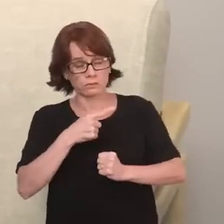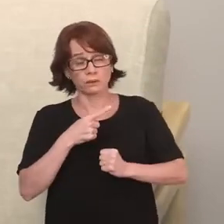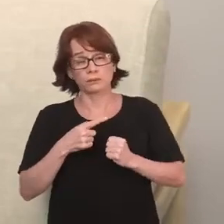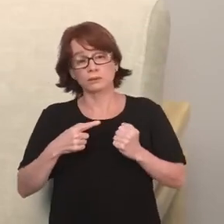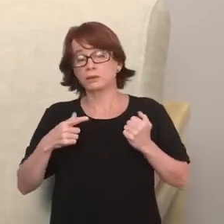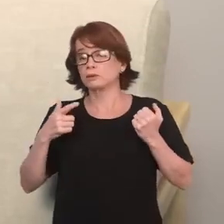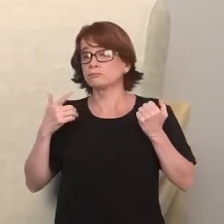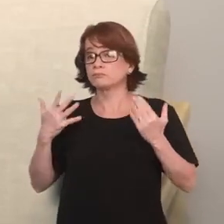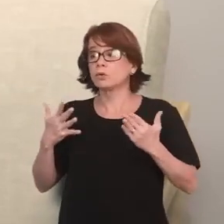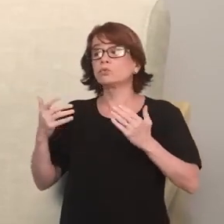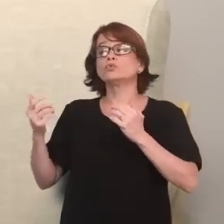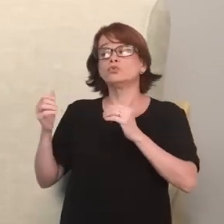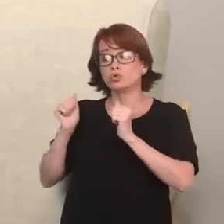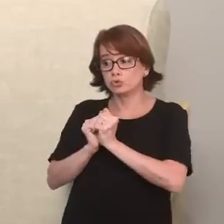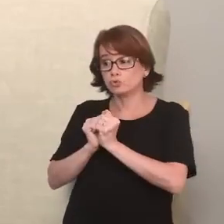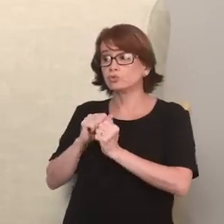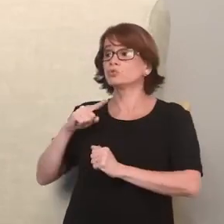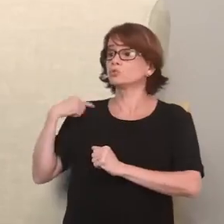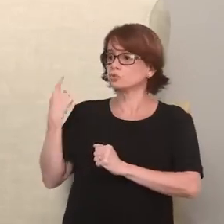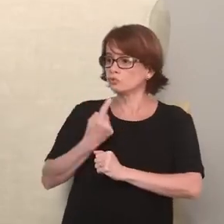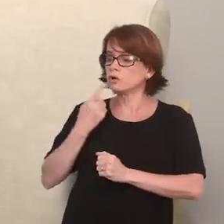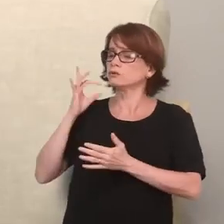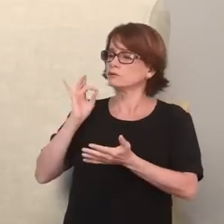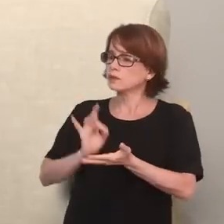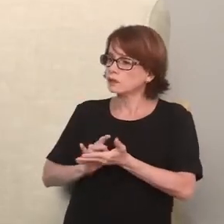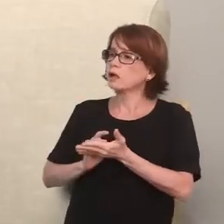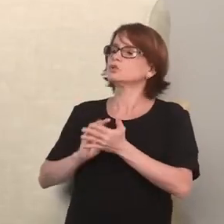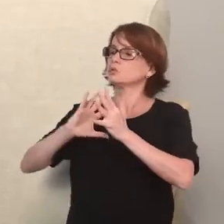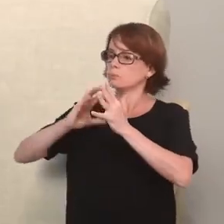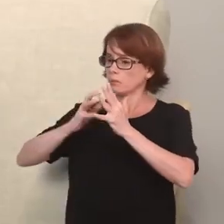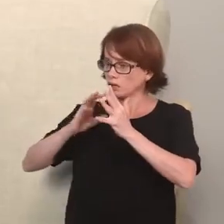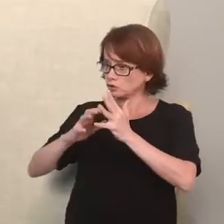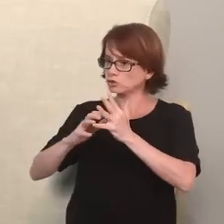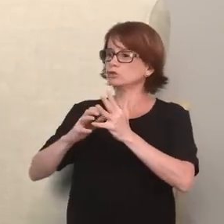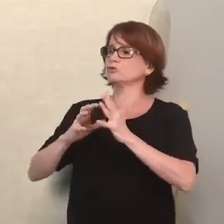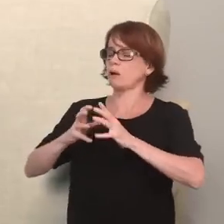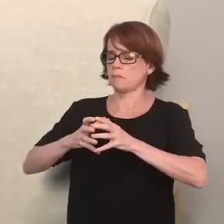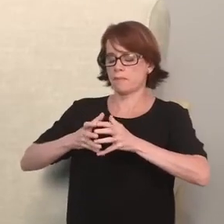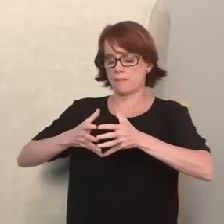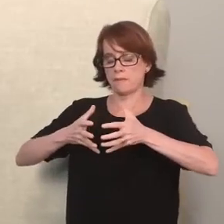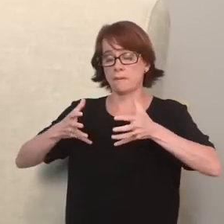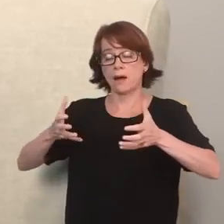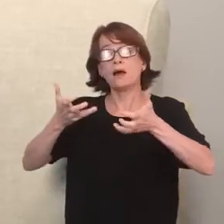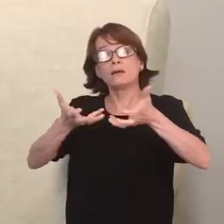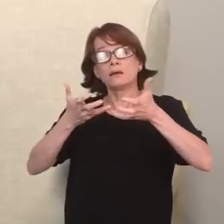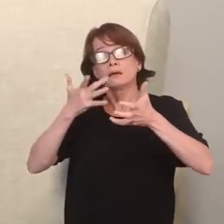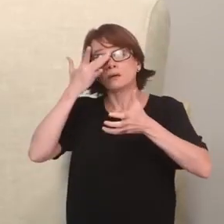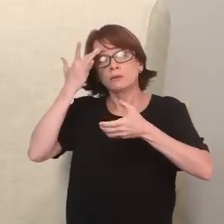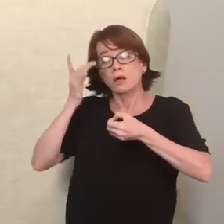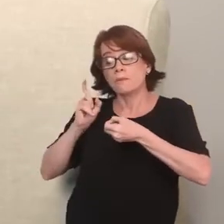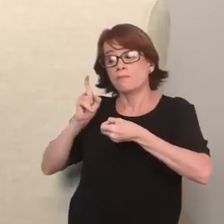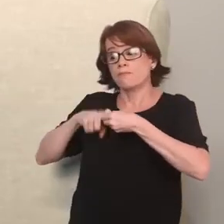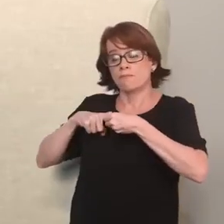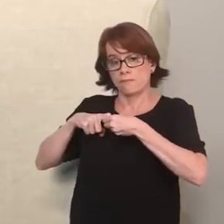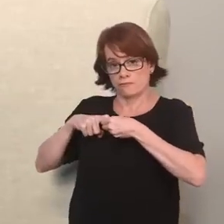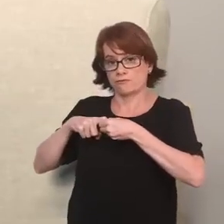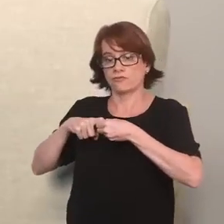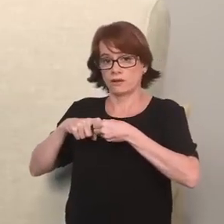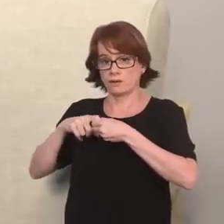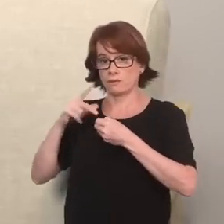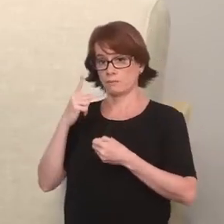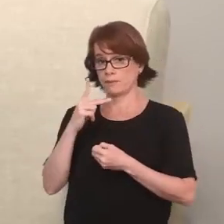vamos realmente fazer esse partido crescer. Nós queremos que as pessoas se filiem ao PL, né,